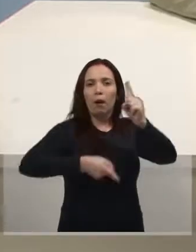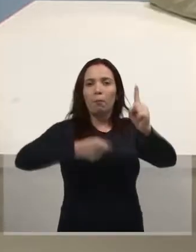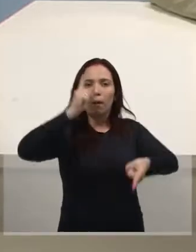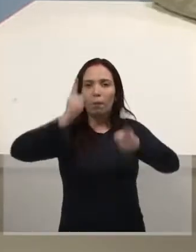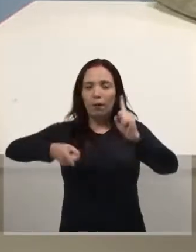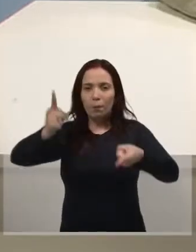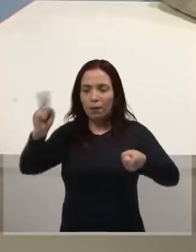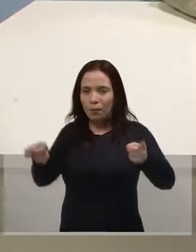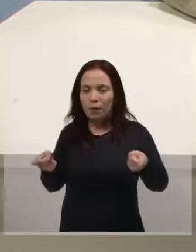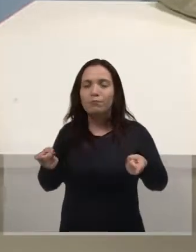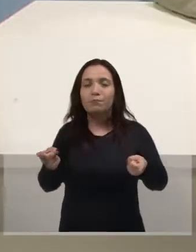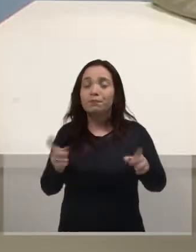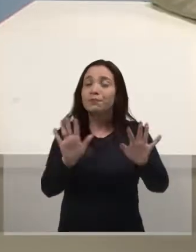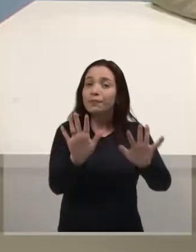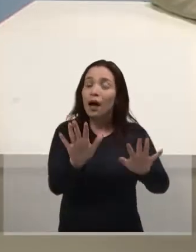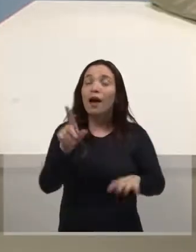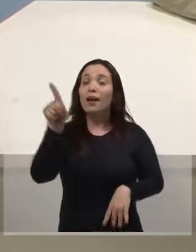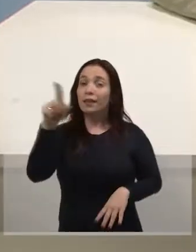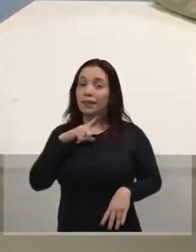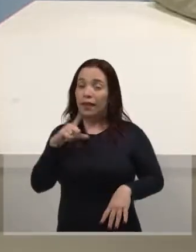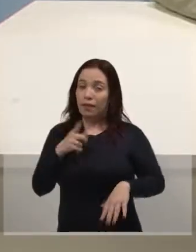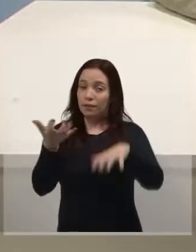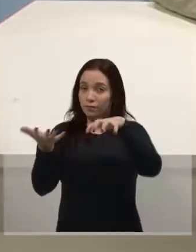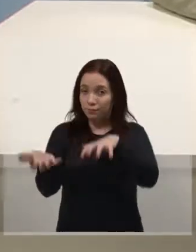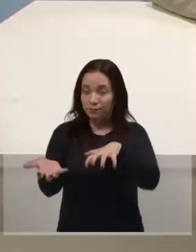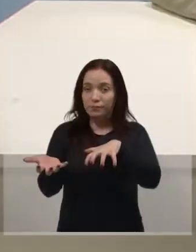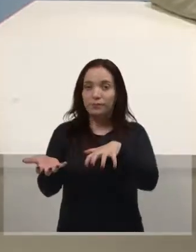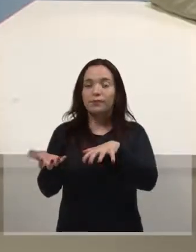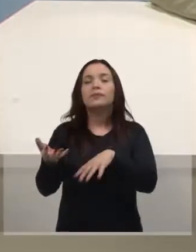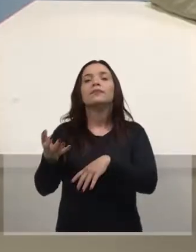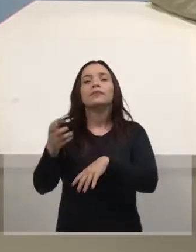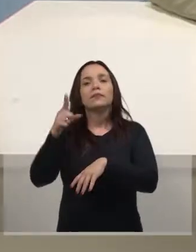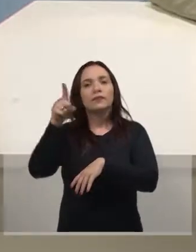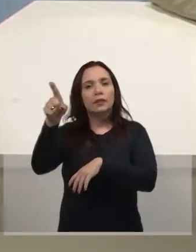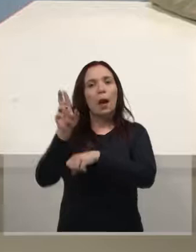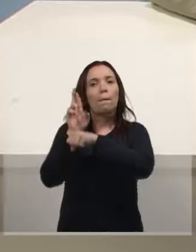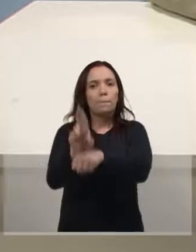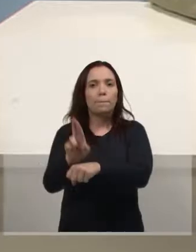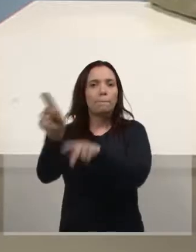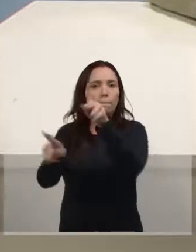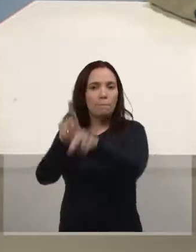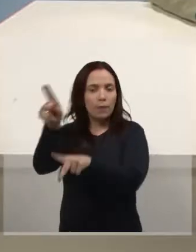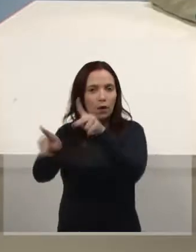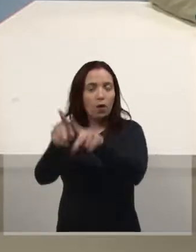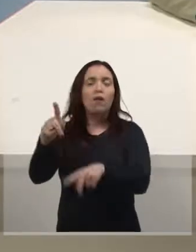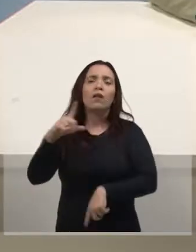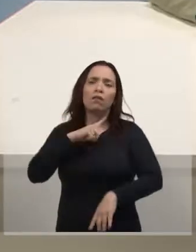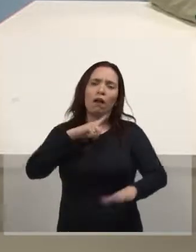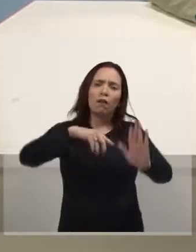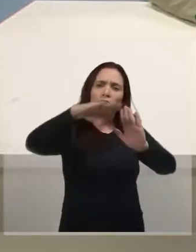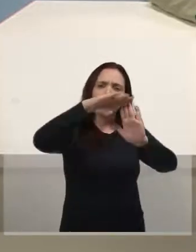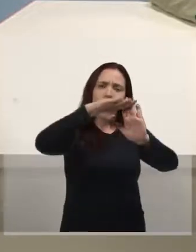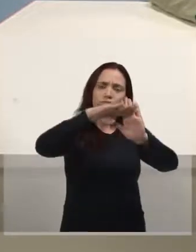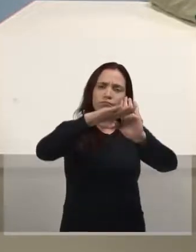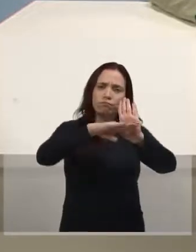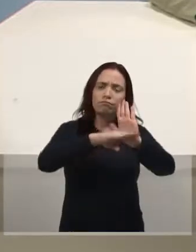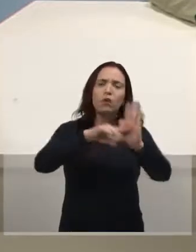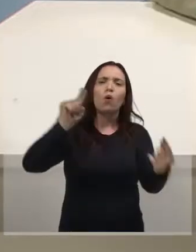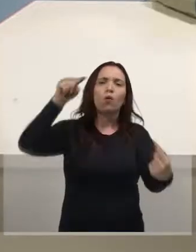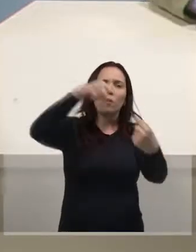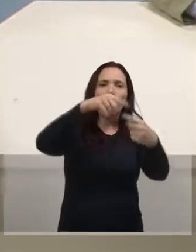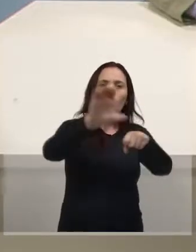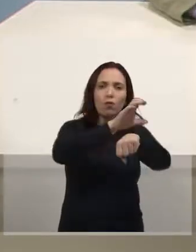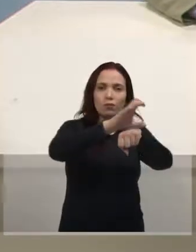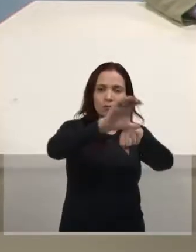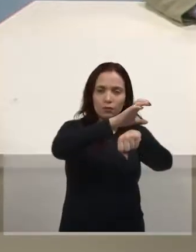nós temos o Congresso Nacional para mediar, temos a sociedade para mediar, temos aí os princípios iluministas que orientam a Constituição